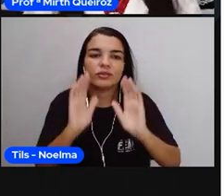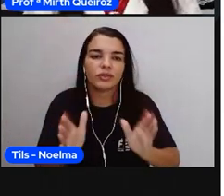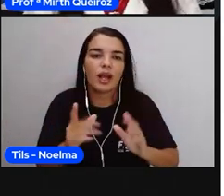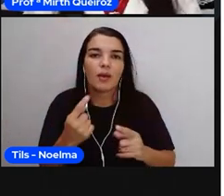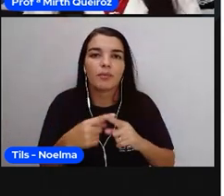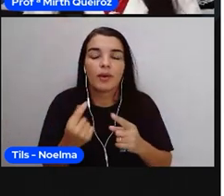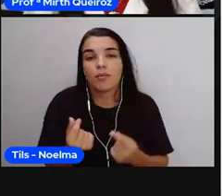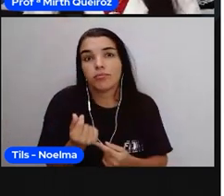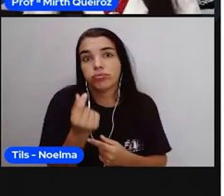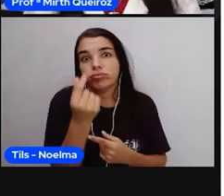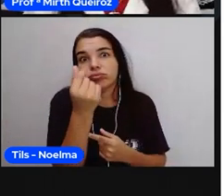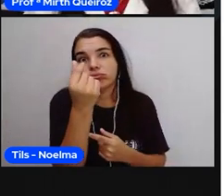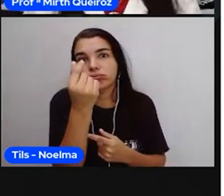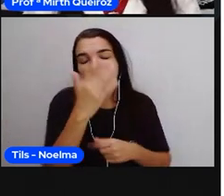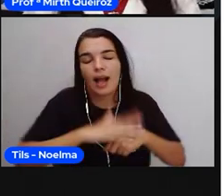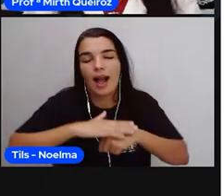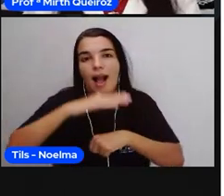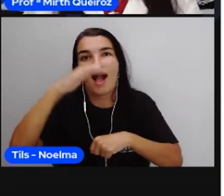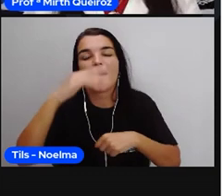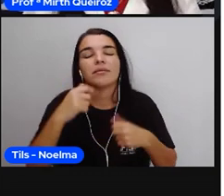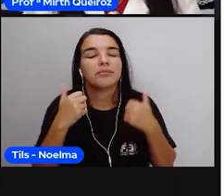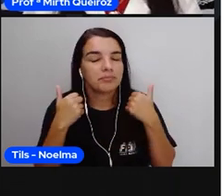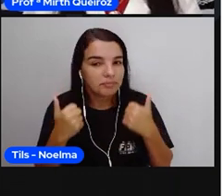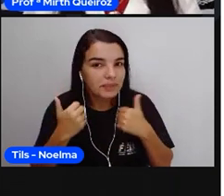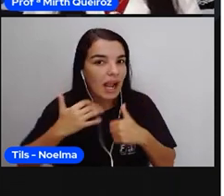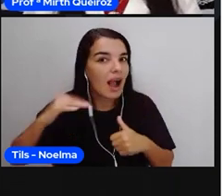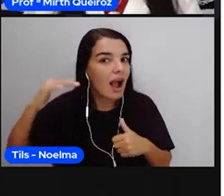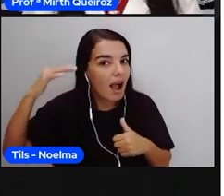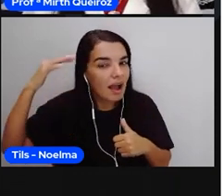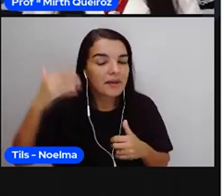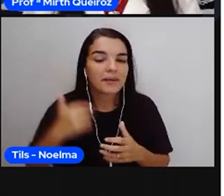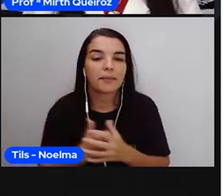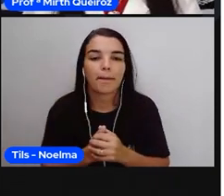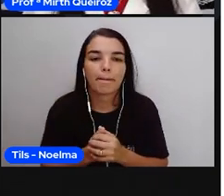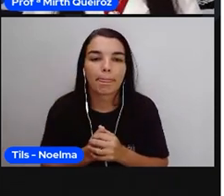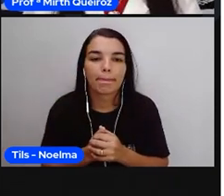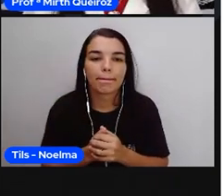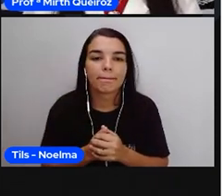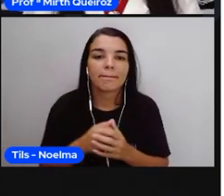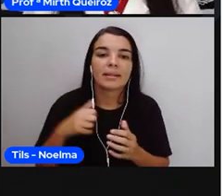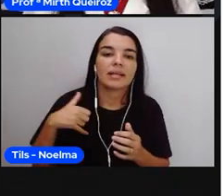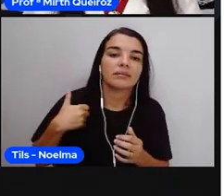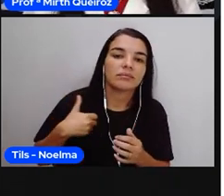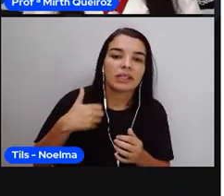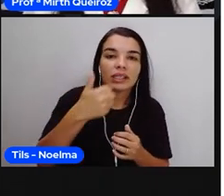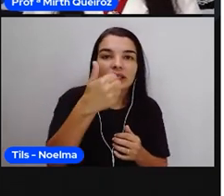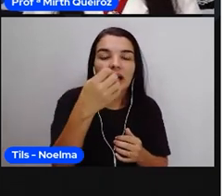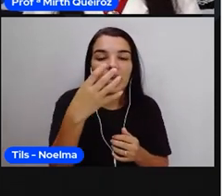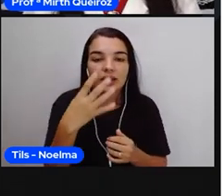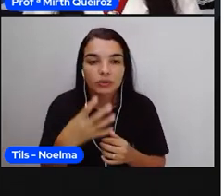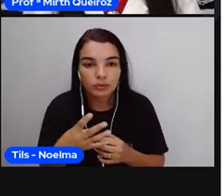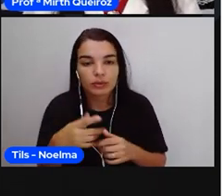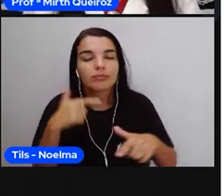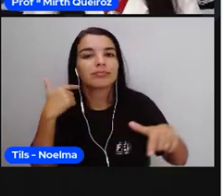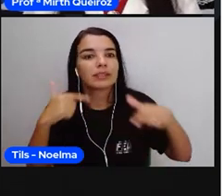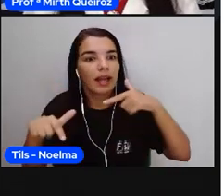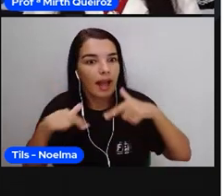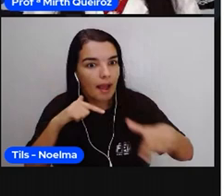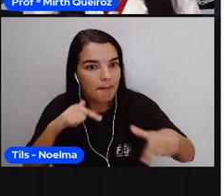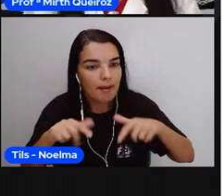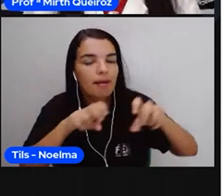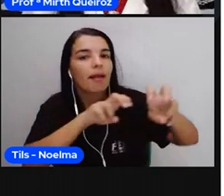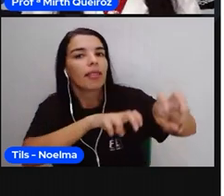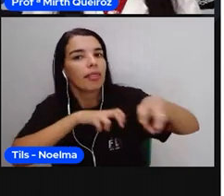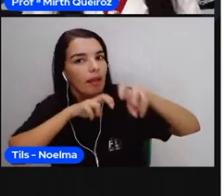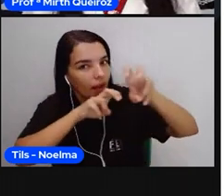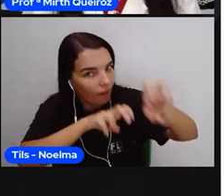valor financeiro, né, dessa criança. E aos 14 anos, elas também já iriam trabalhar aí nas